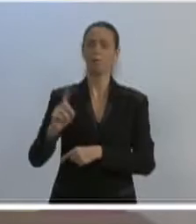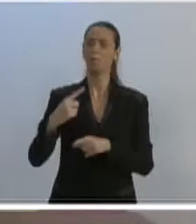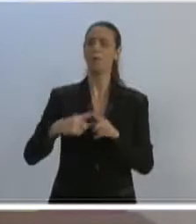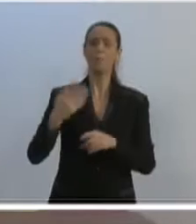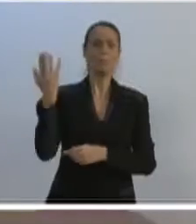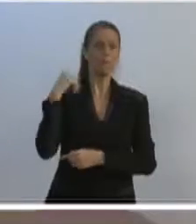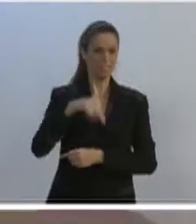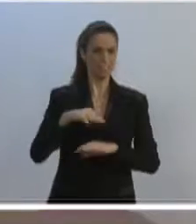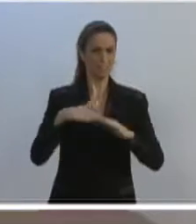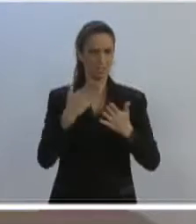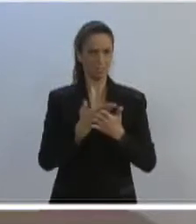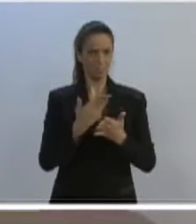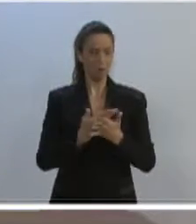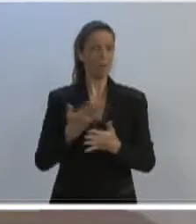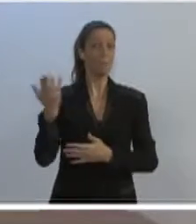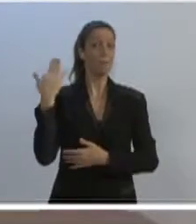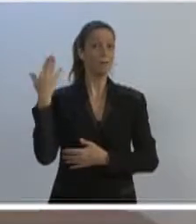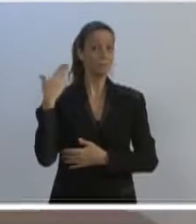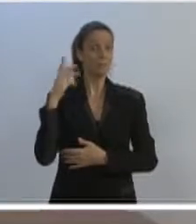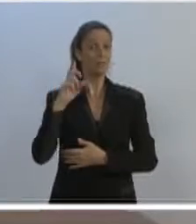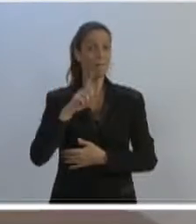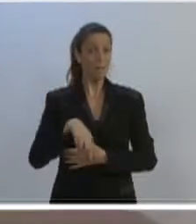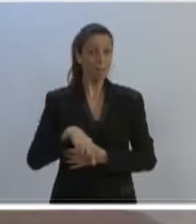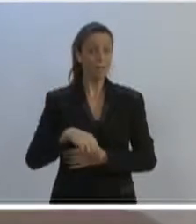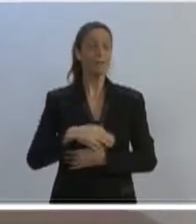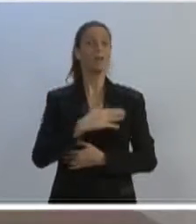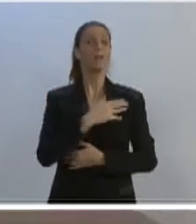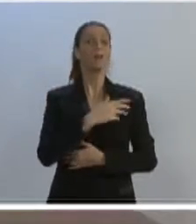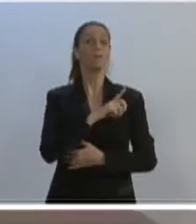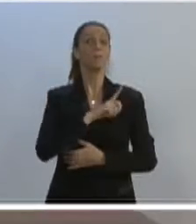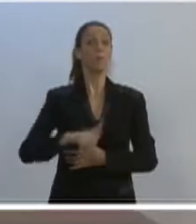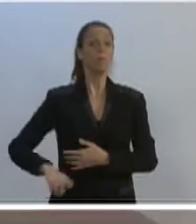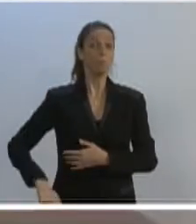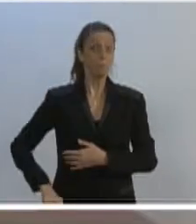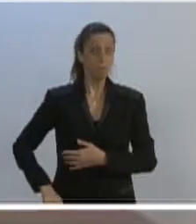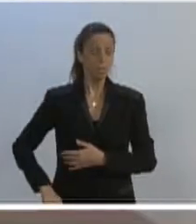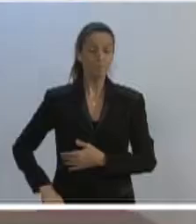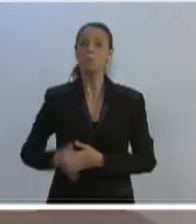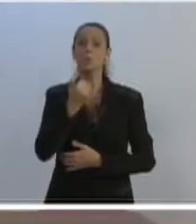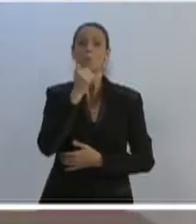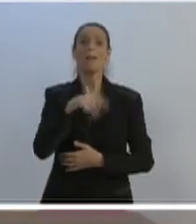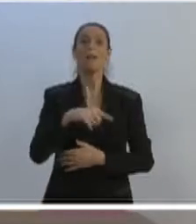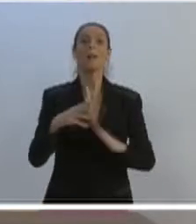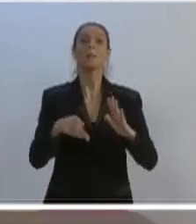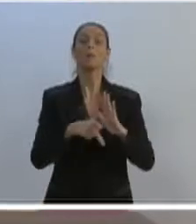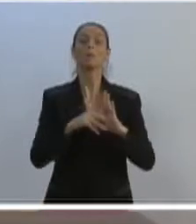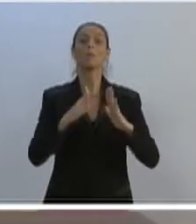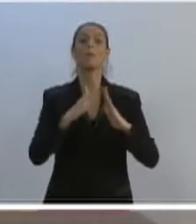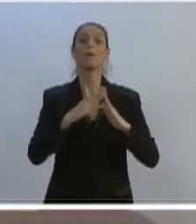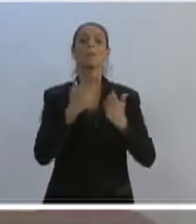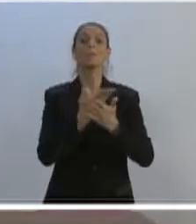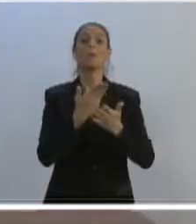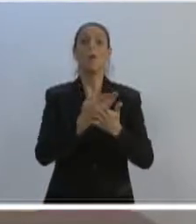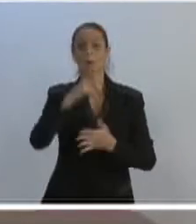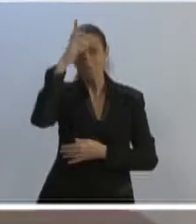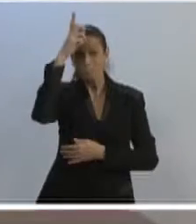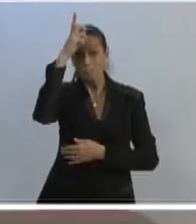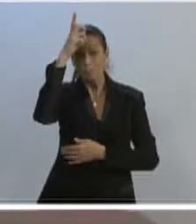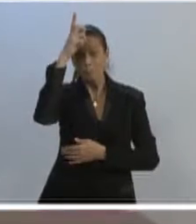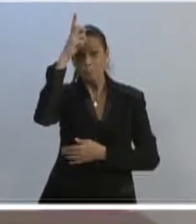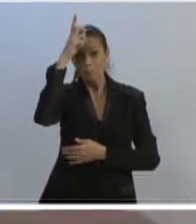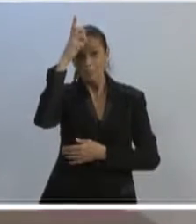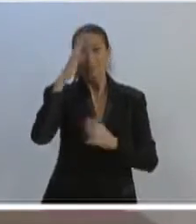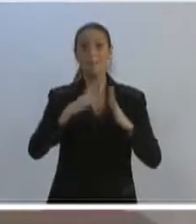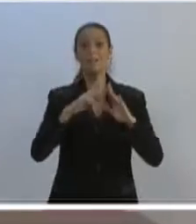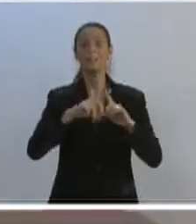Vargas tomou da comunidade luterana e até hoje não indenizou e não devolveu. Eu acredito que aquele prédio seja da comunidade luterana de